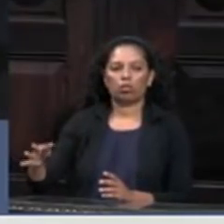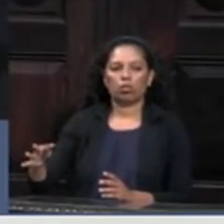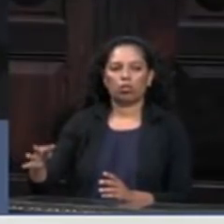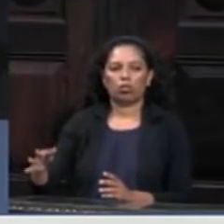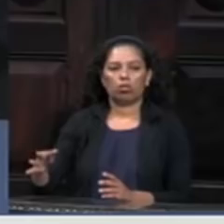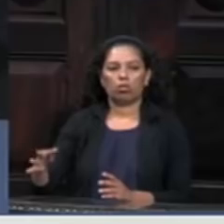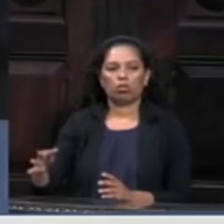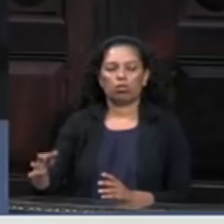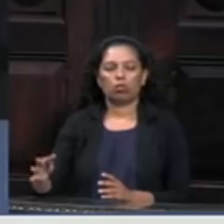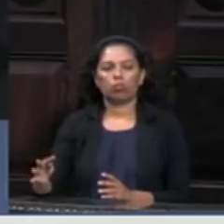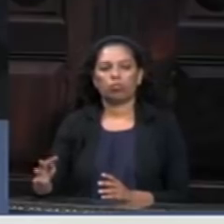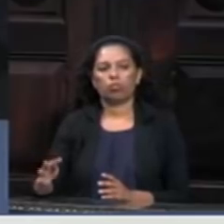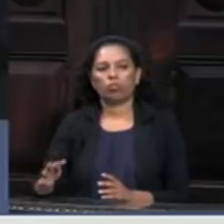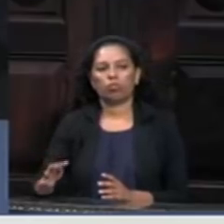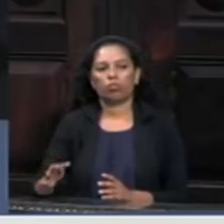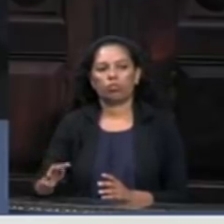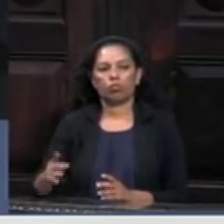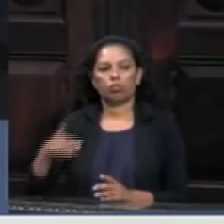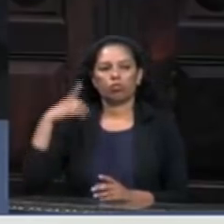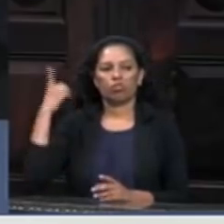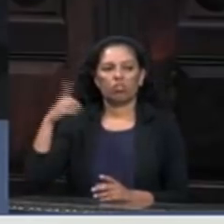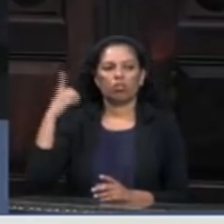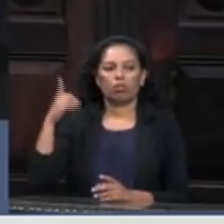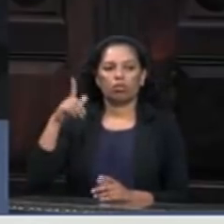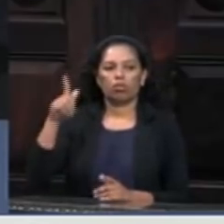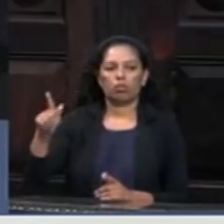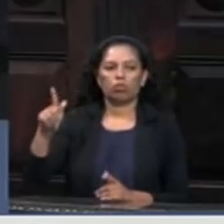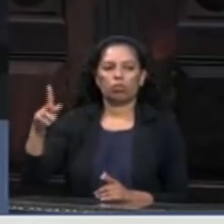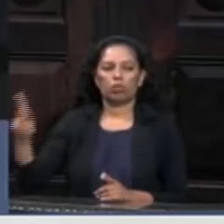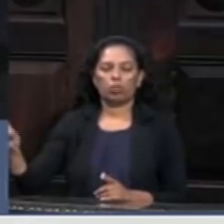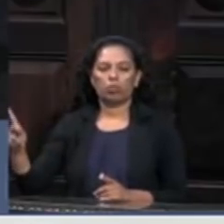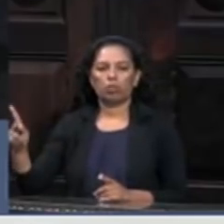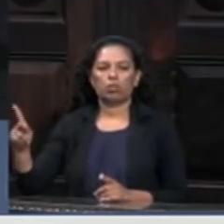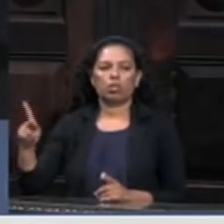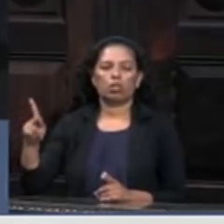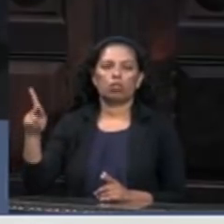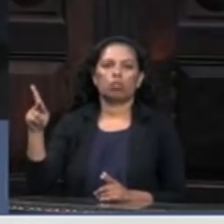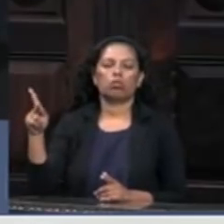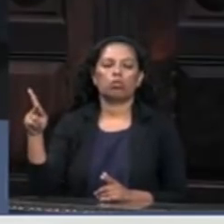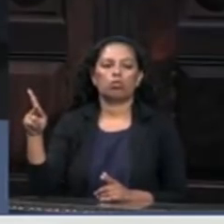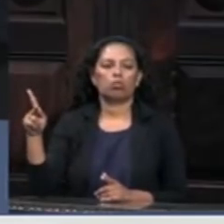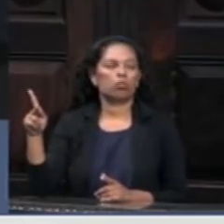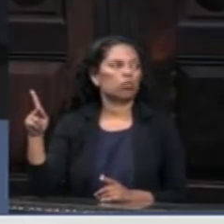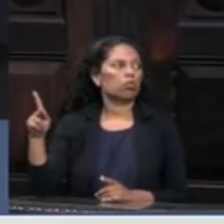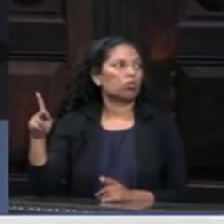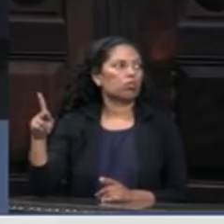quando foi do PT, deputado Gilberto Palmares,